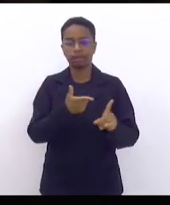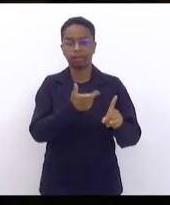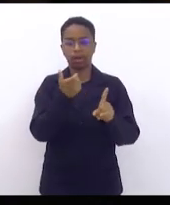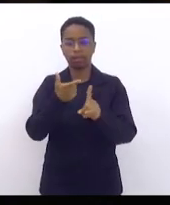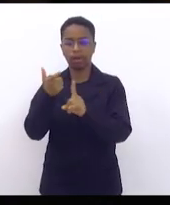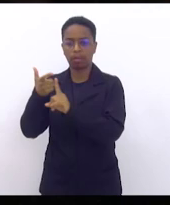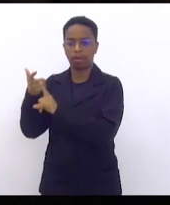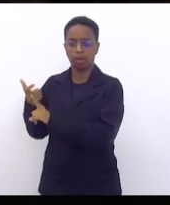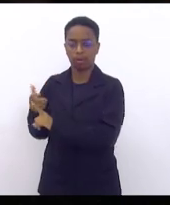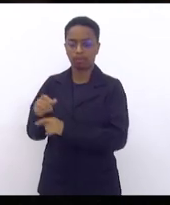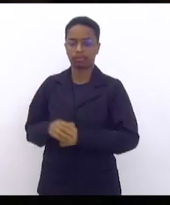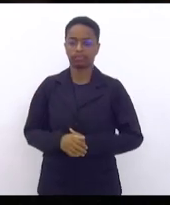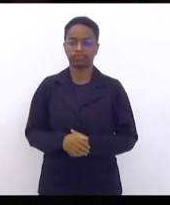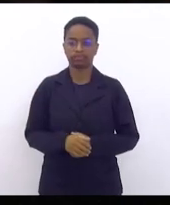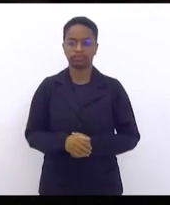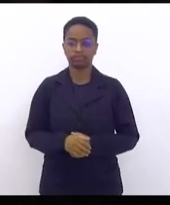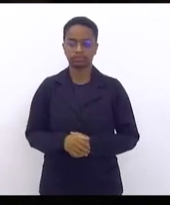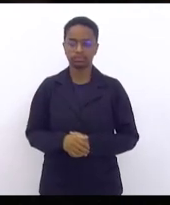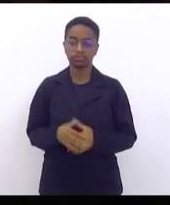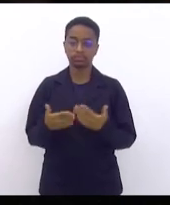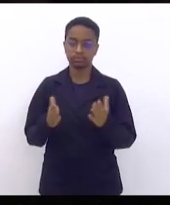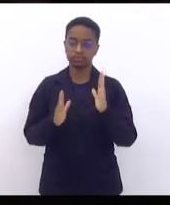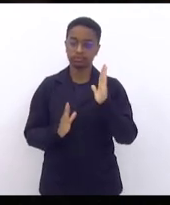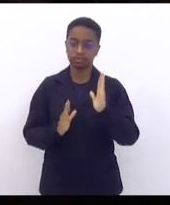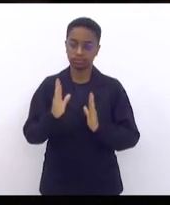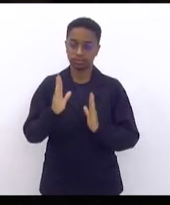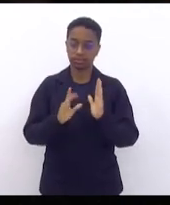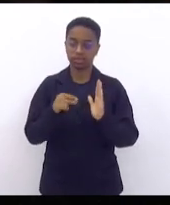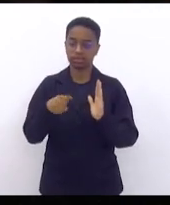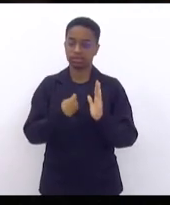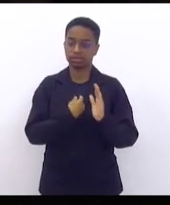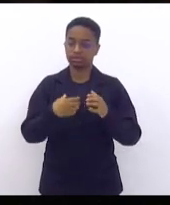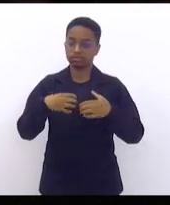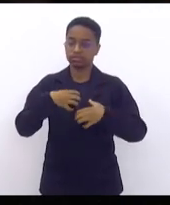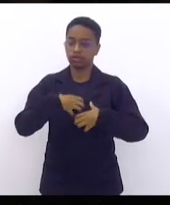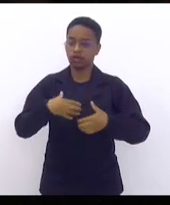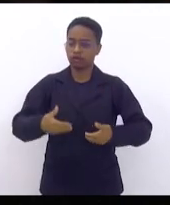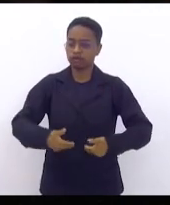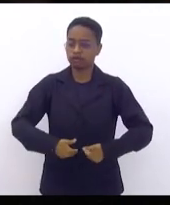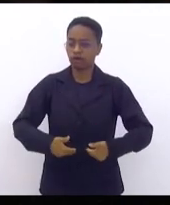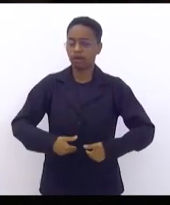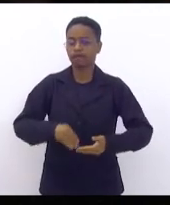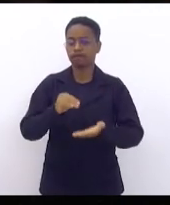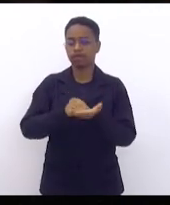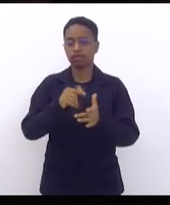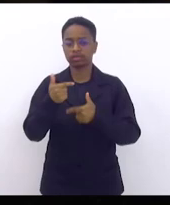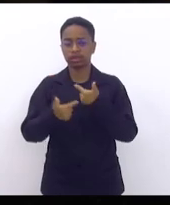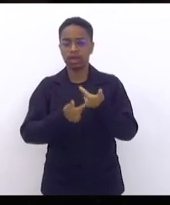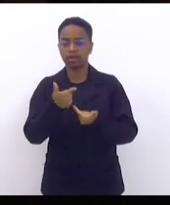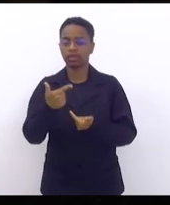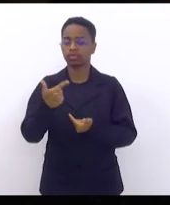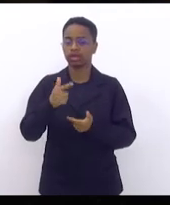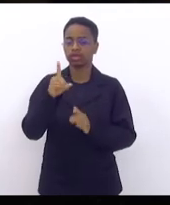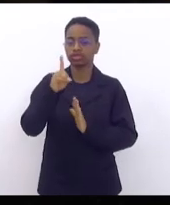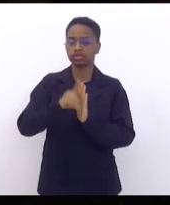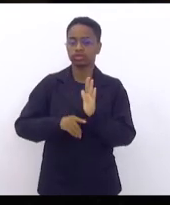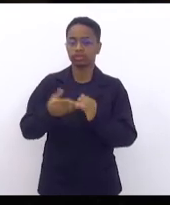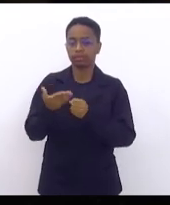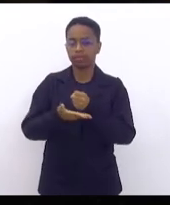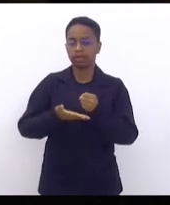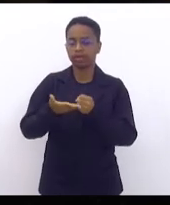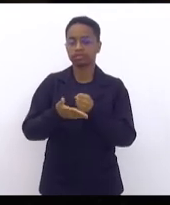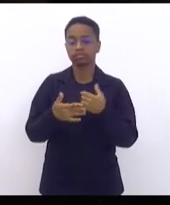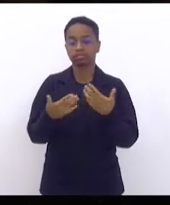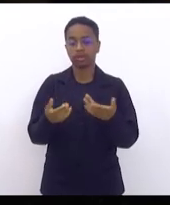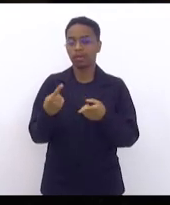assassinatos. Foi em um momento de tanta fome, desemprego, falta de direitos básicos,